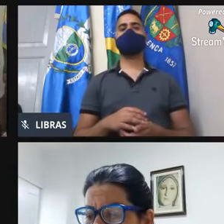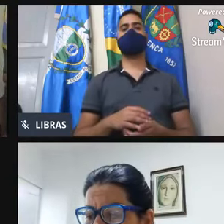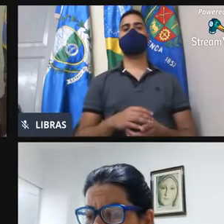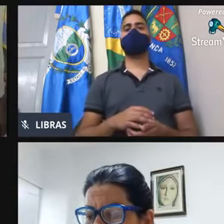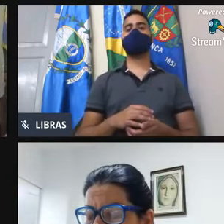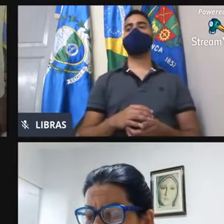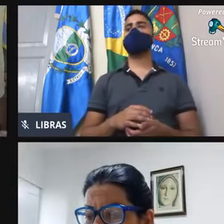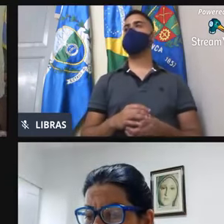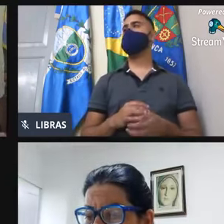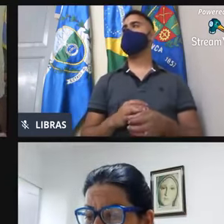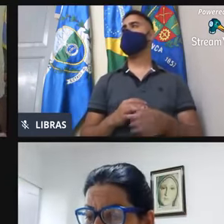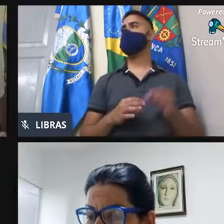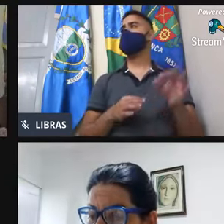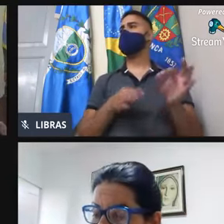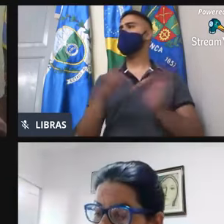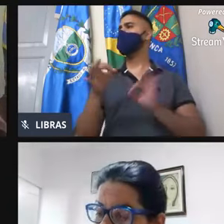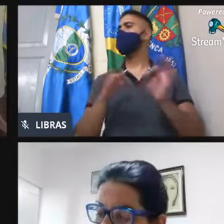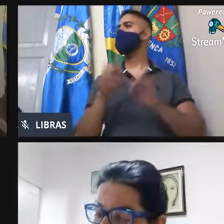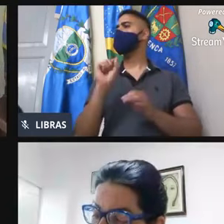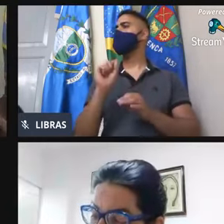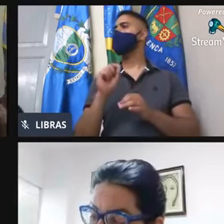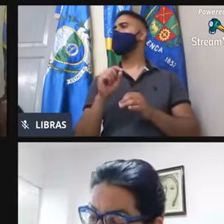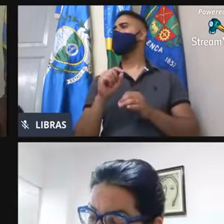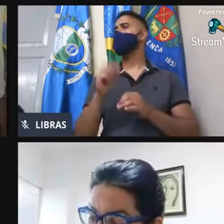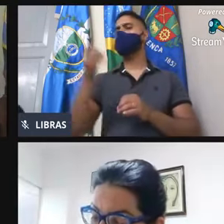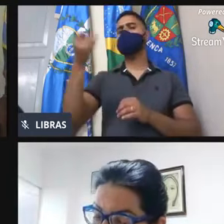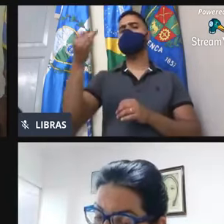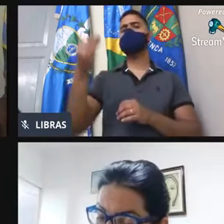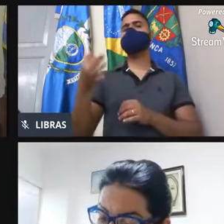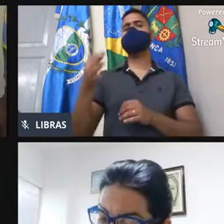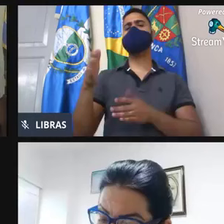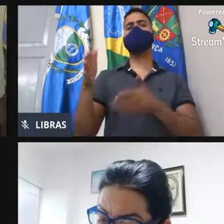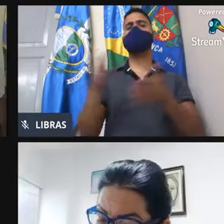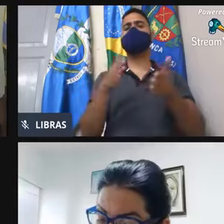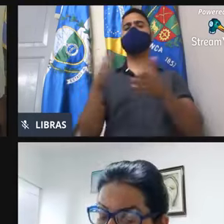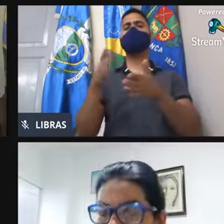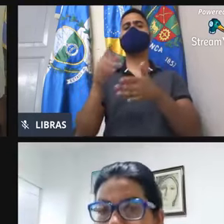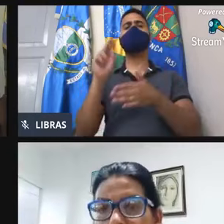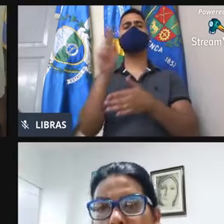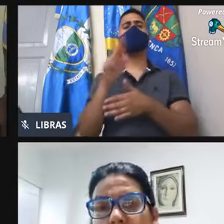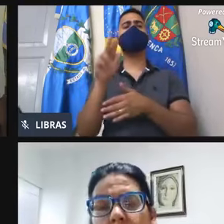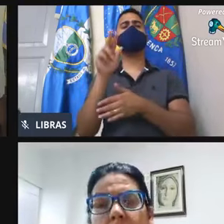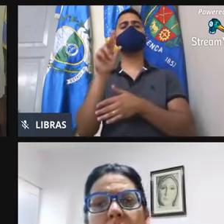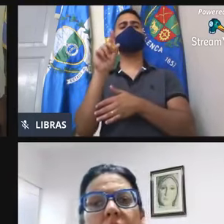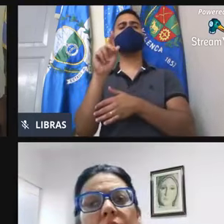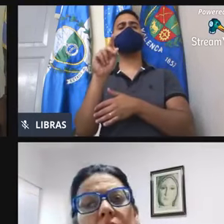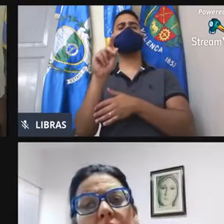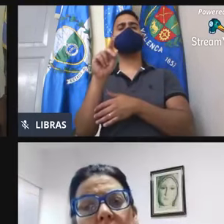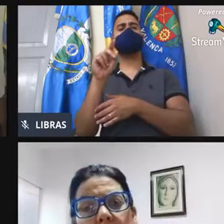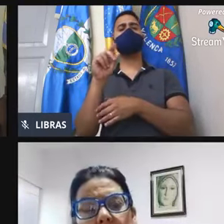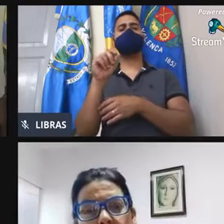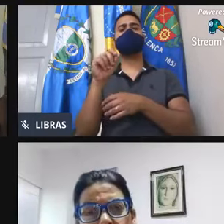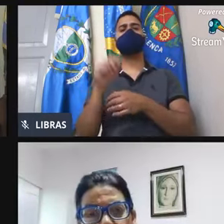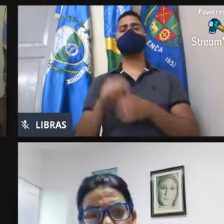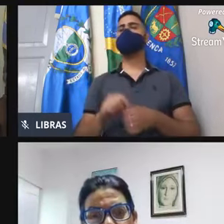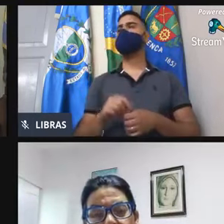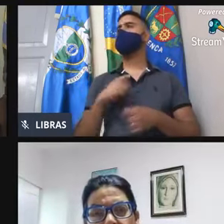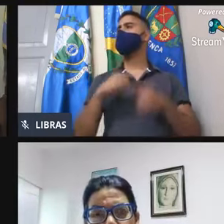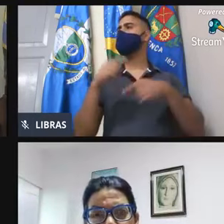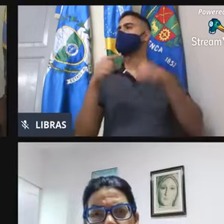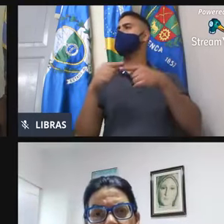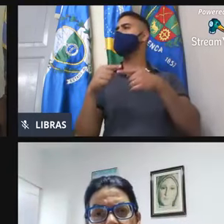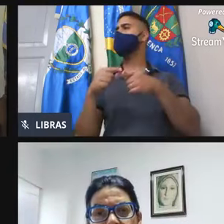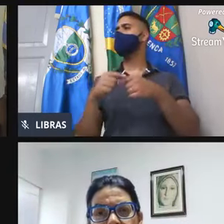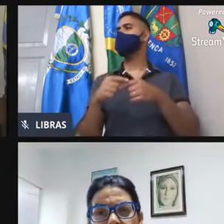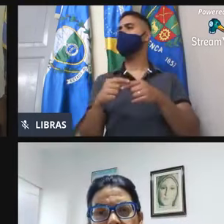uma exibição contábil para expor uma diretriz planejada dos gastos públicos na execução de propósitos e objetivos para os